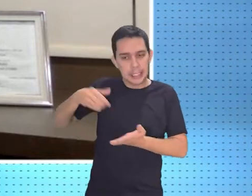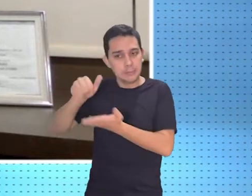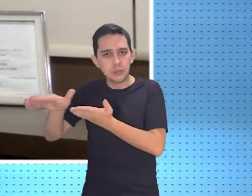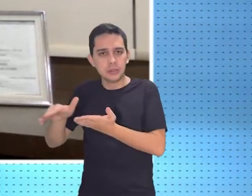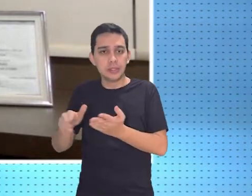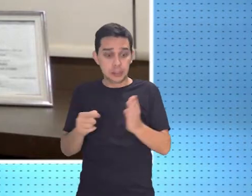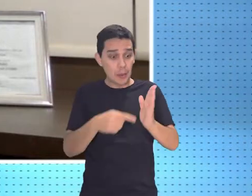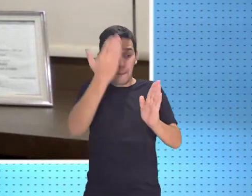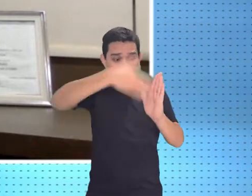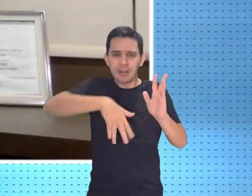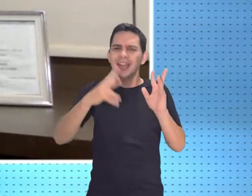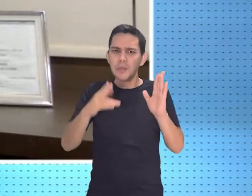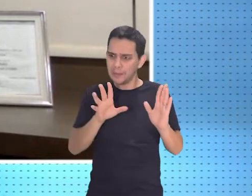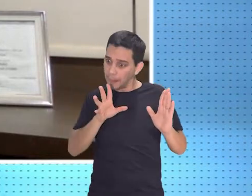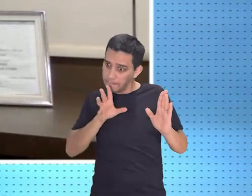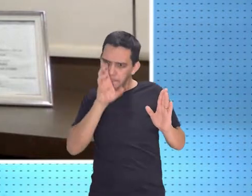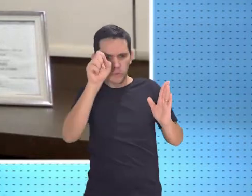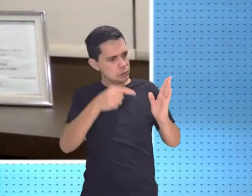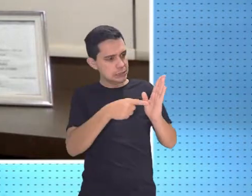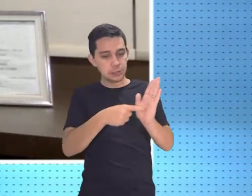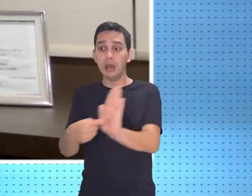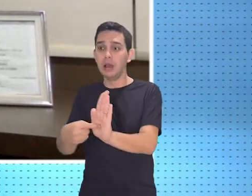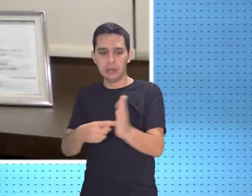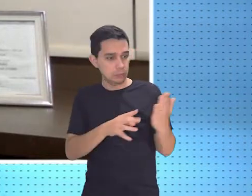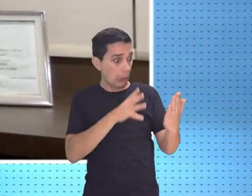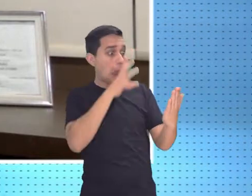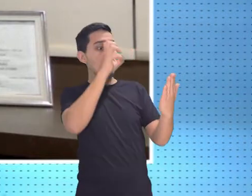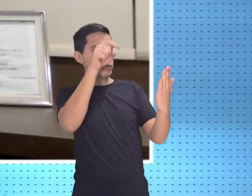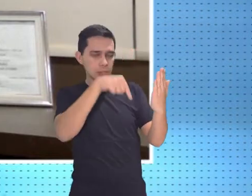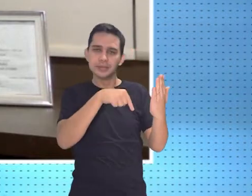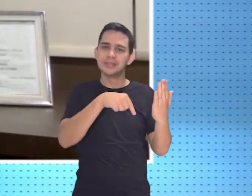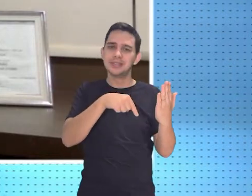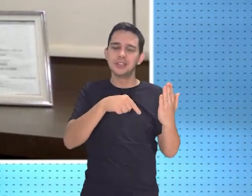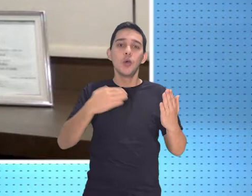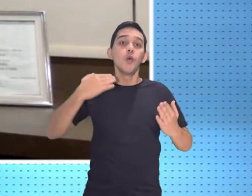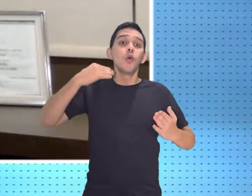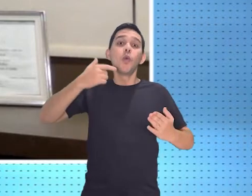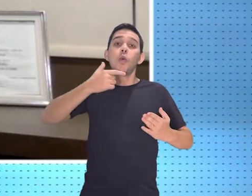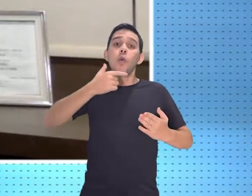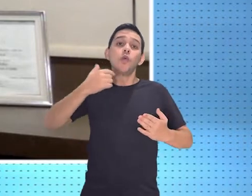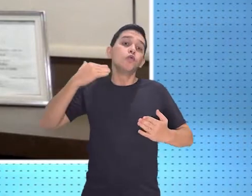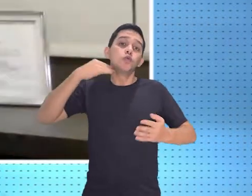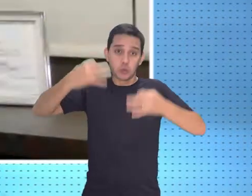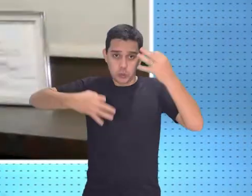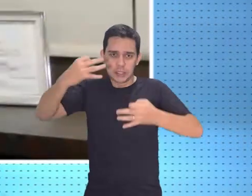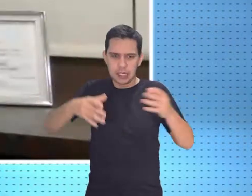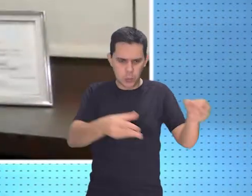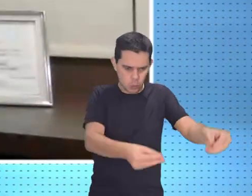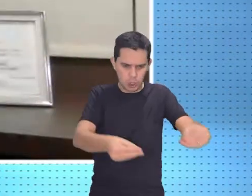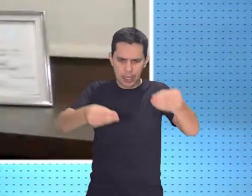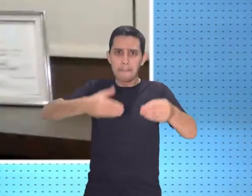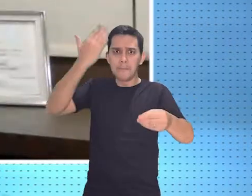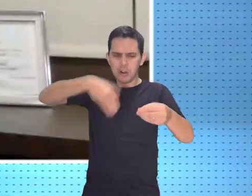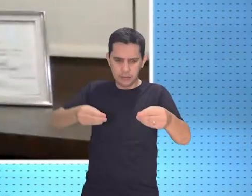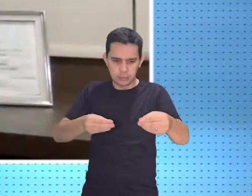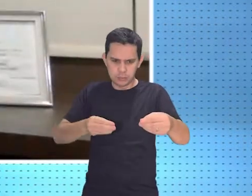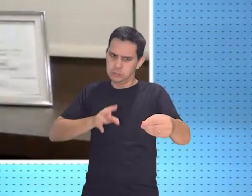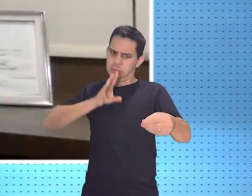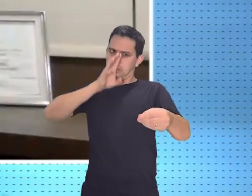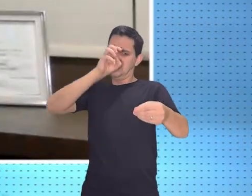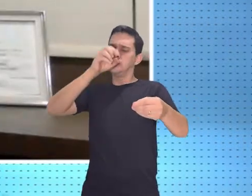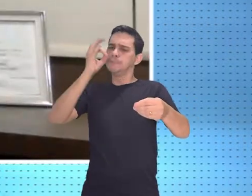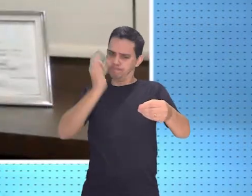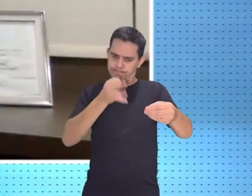ao ponto de demonstrar ao julgador que houve o ato ilícito, o resultado danoso e o